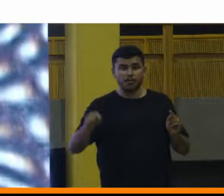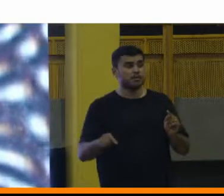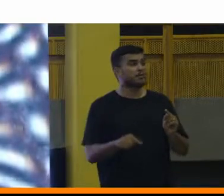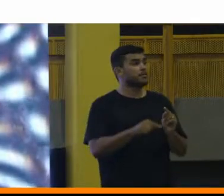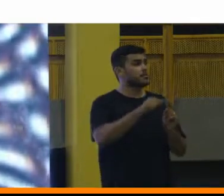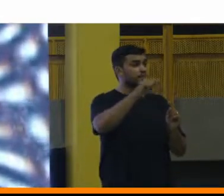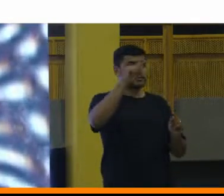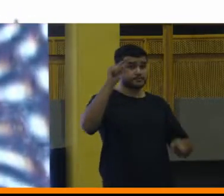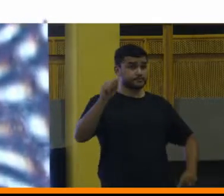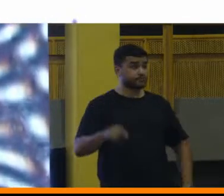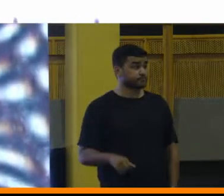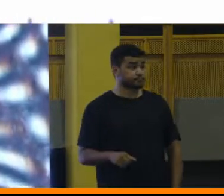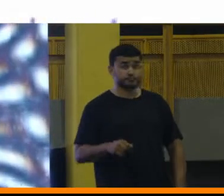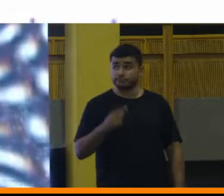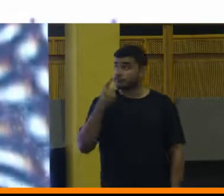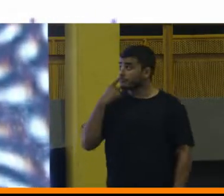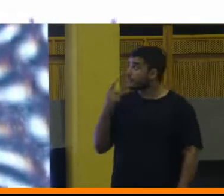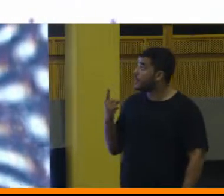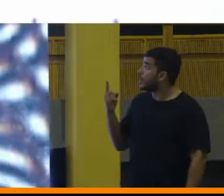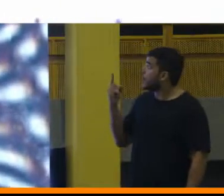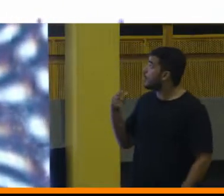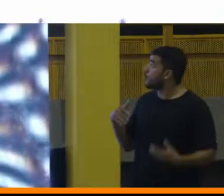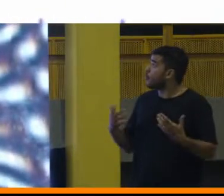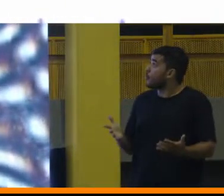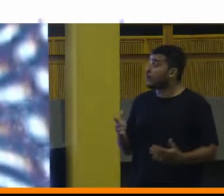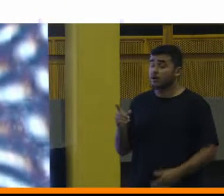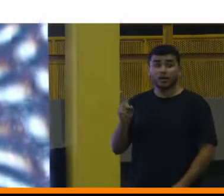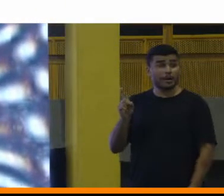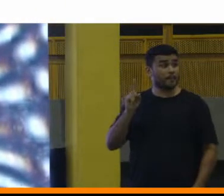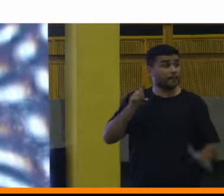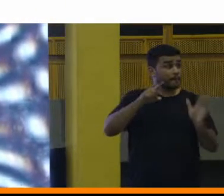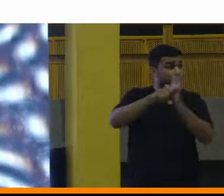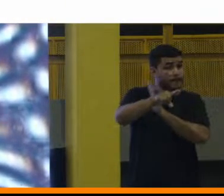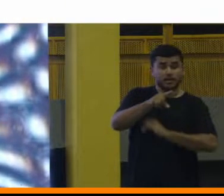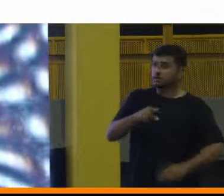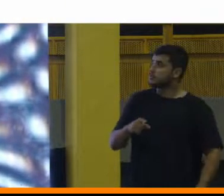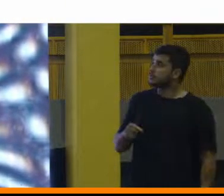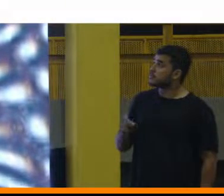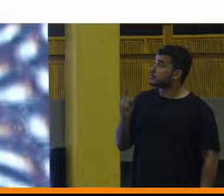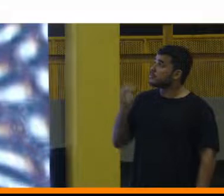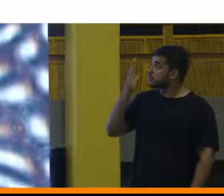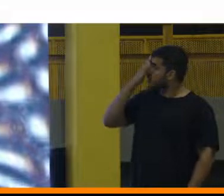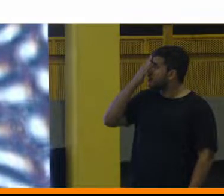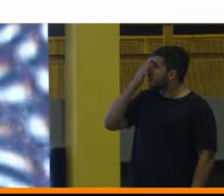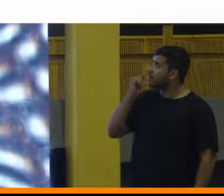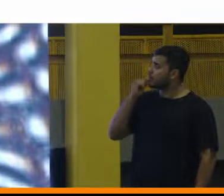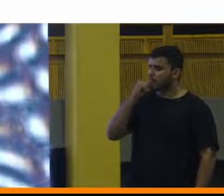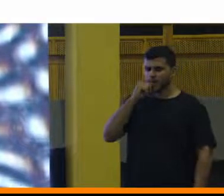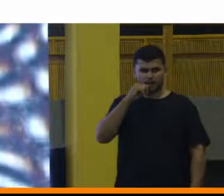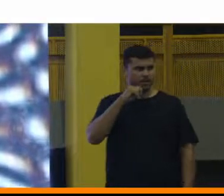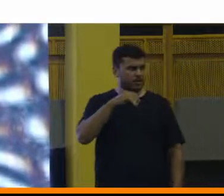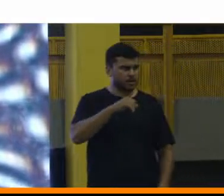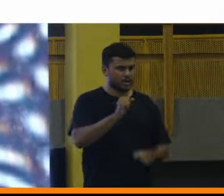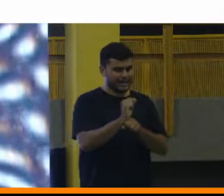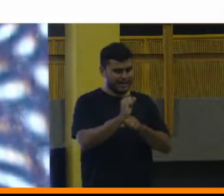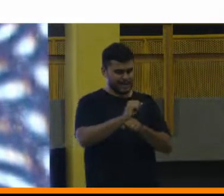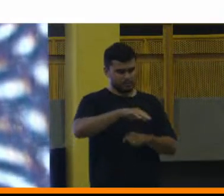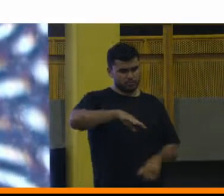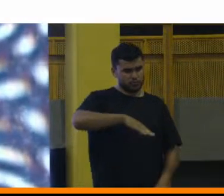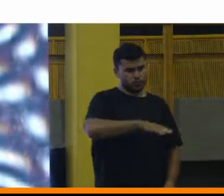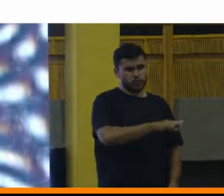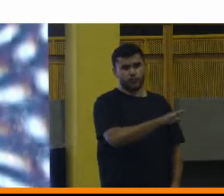Então, quando você for olhar essa questão do Enem digital, quais são a direção e o sentido da aceleração do carro?